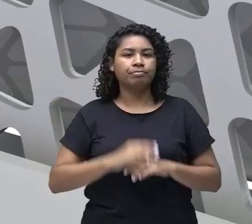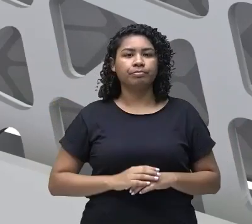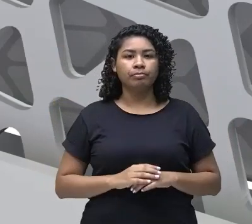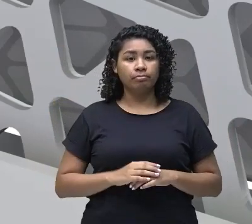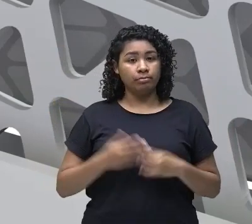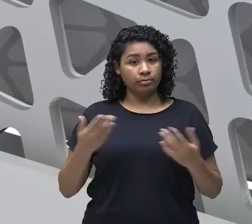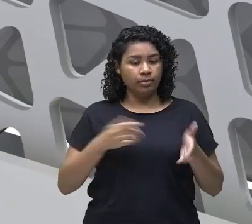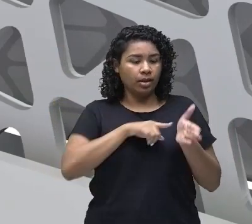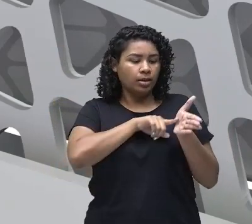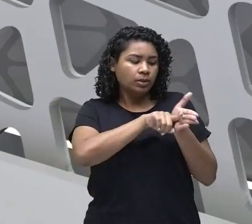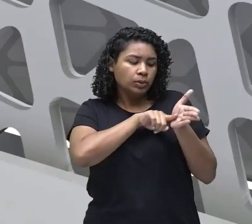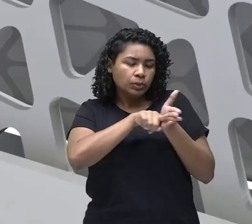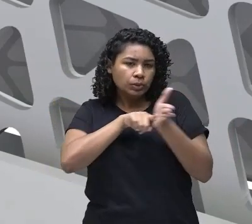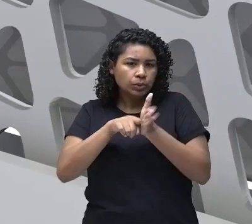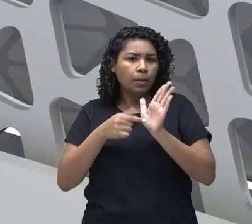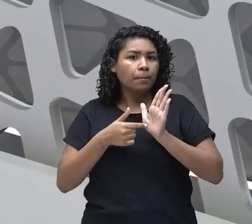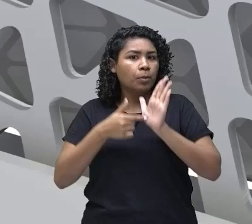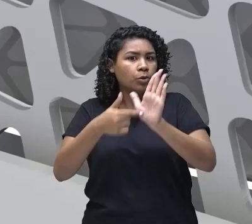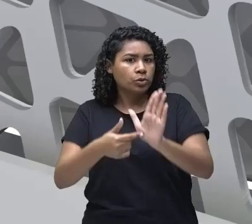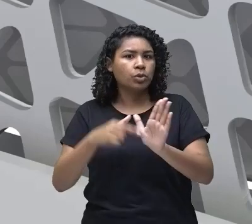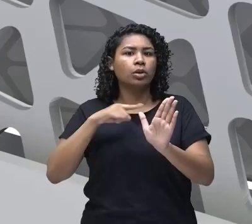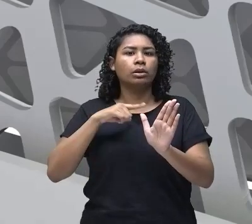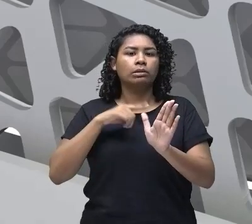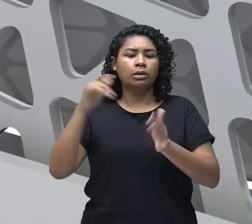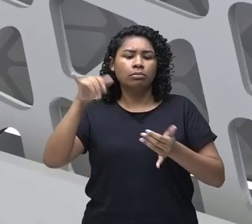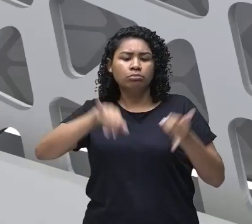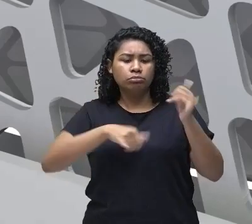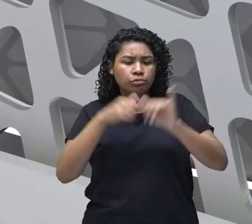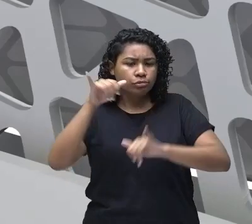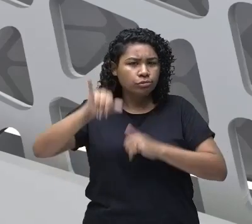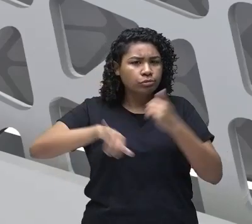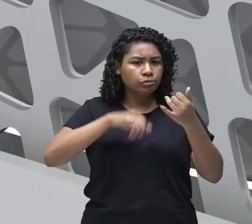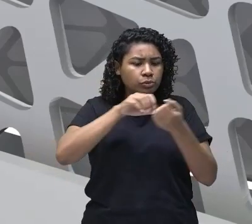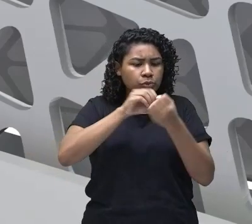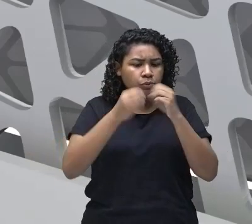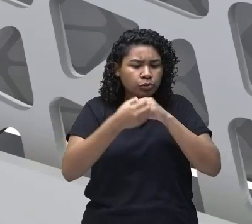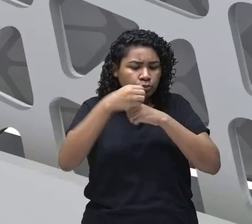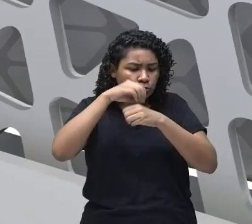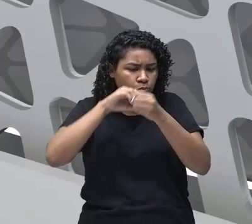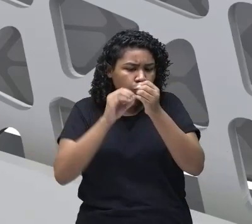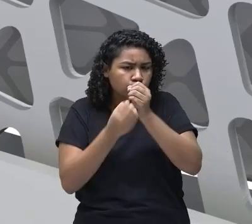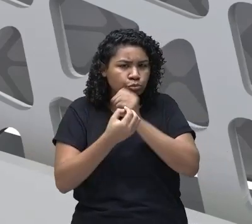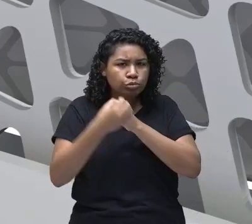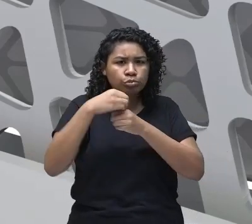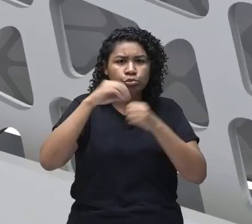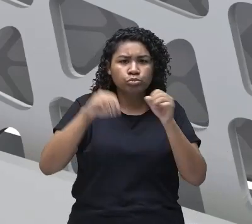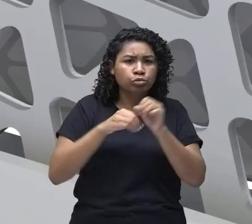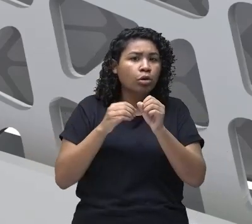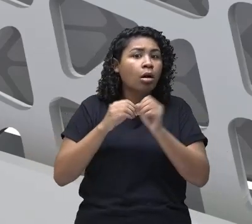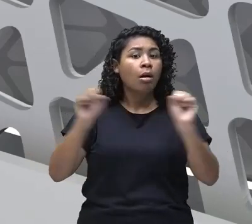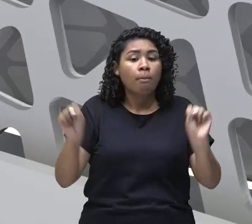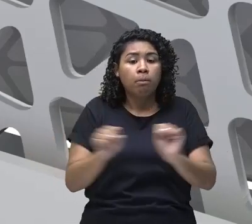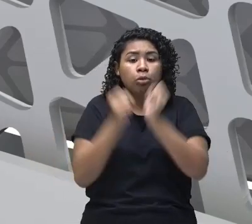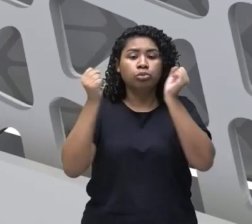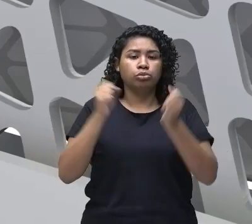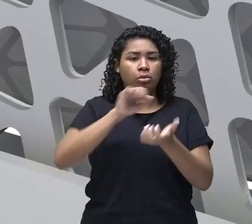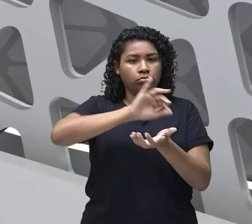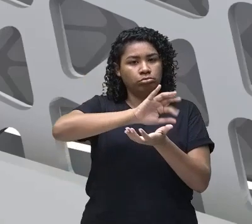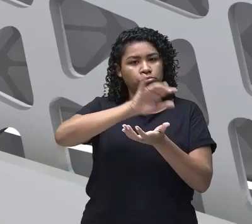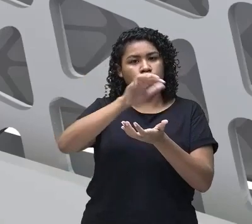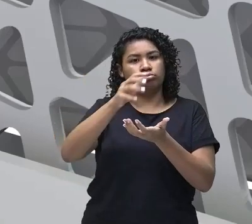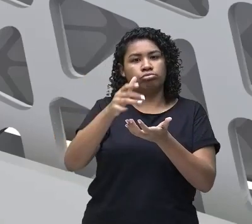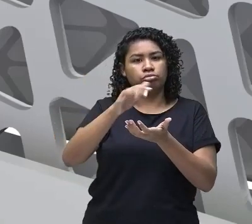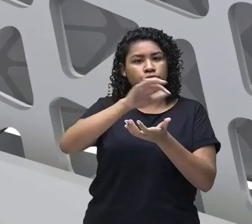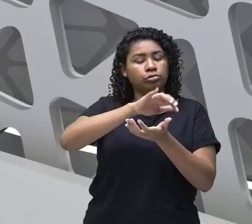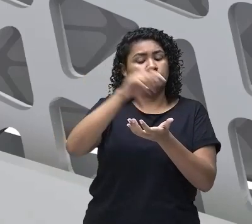uma reação e que acabava destruindo essa camada de ozônio. Entenda, já